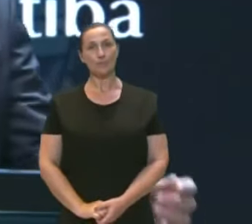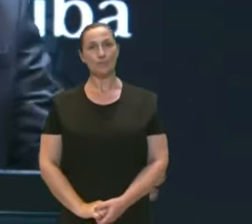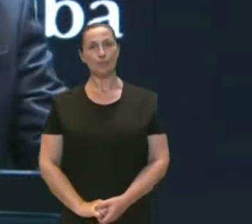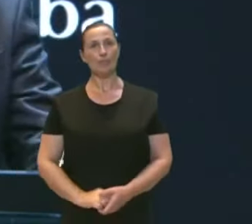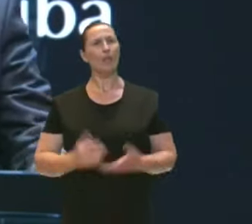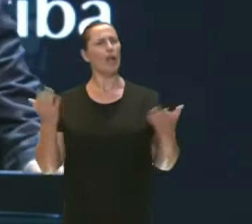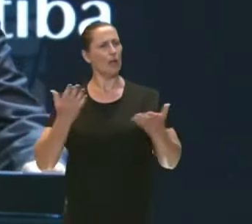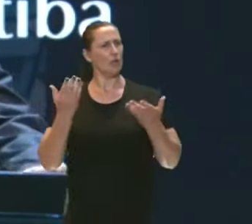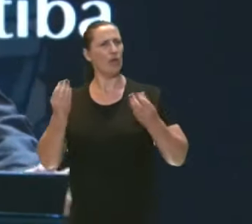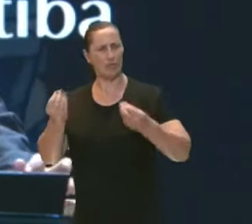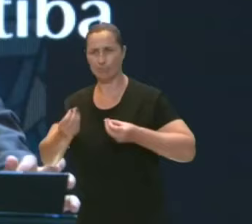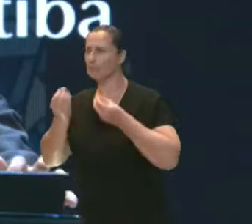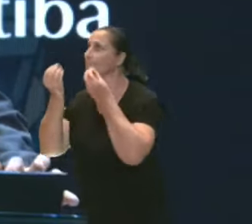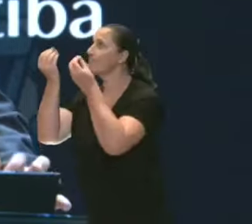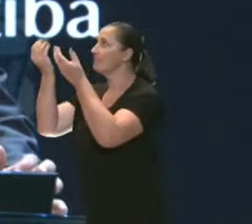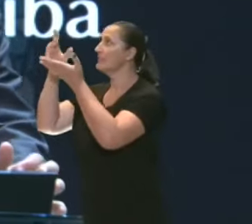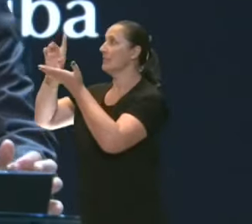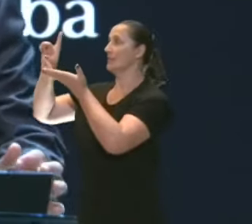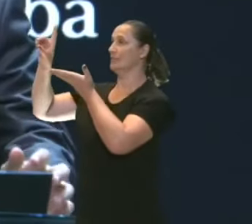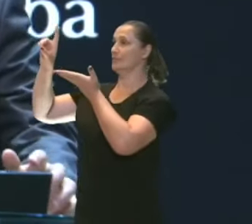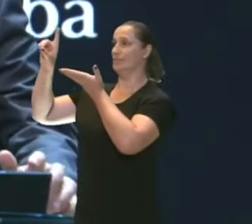Derrama no altar do Senhor agora.